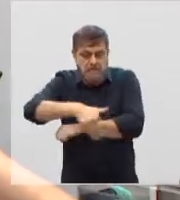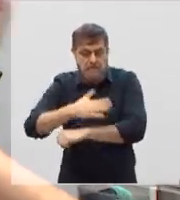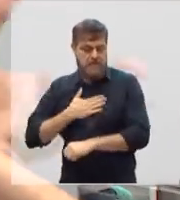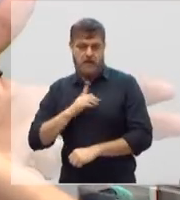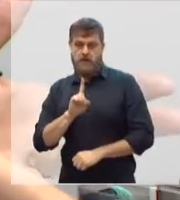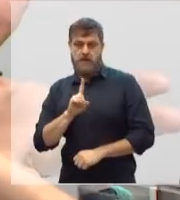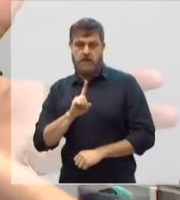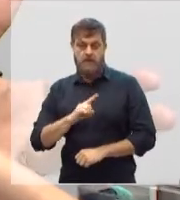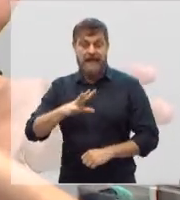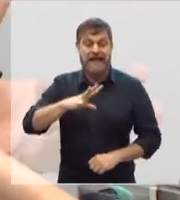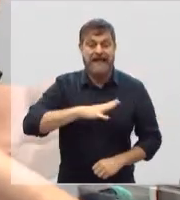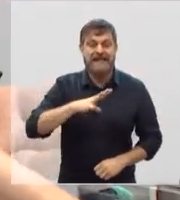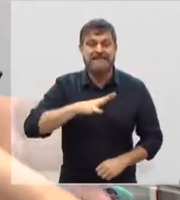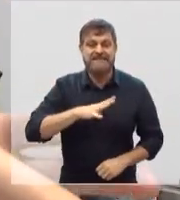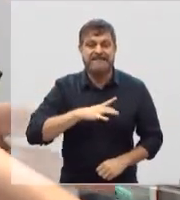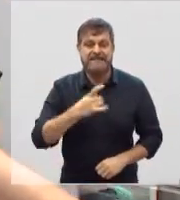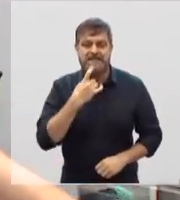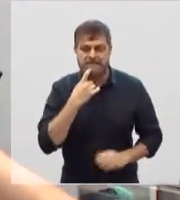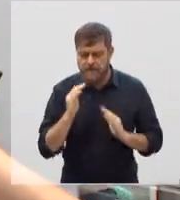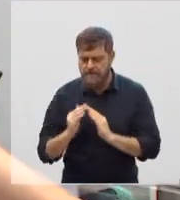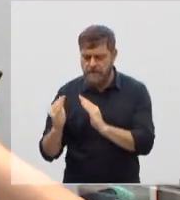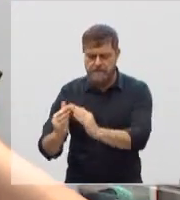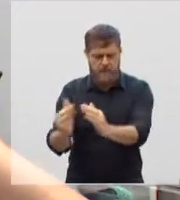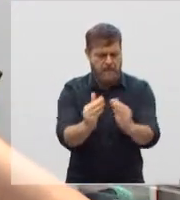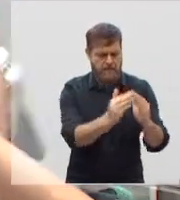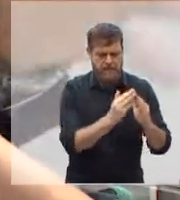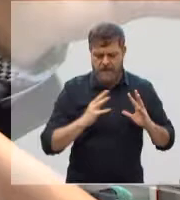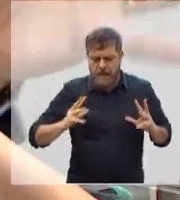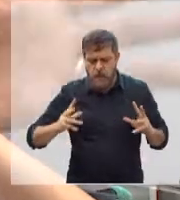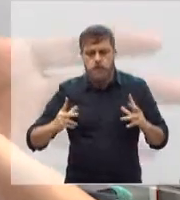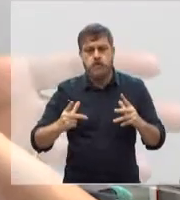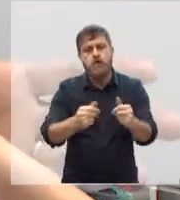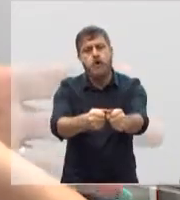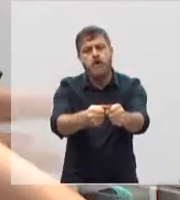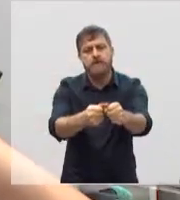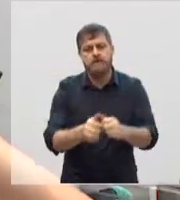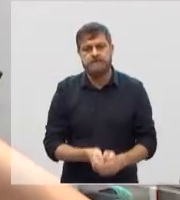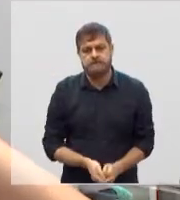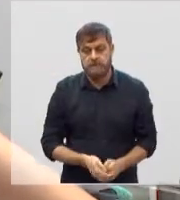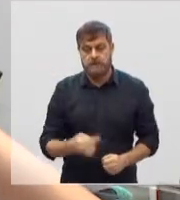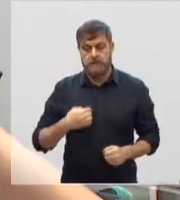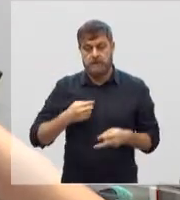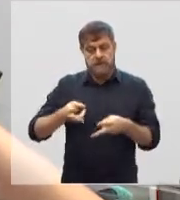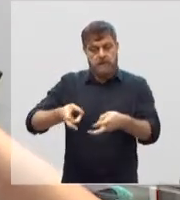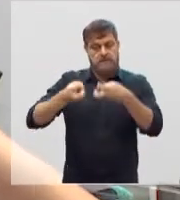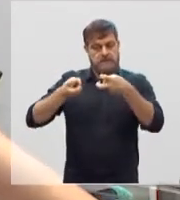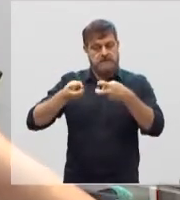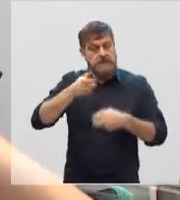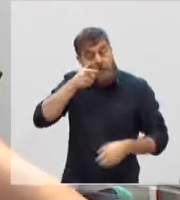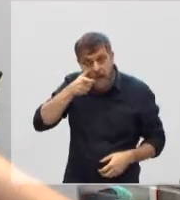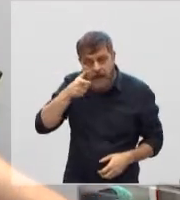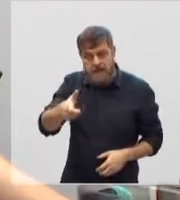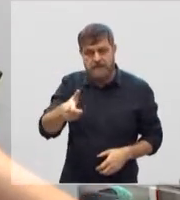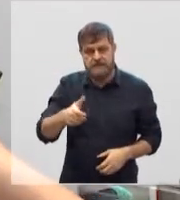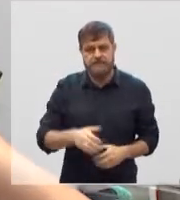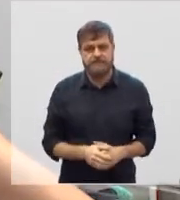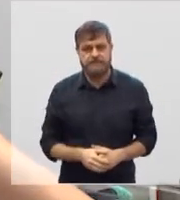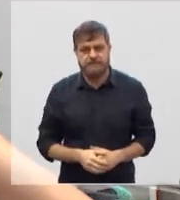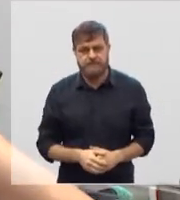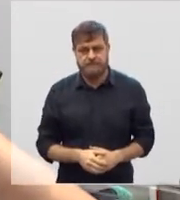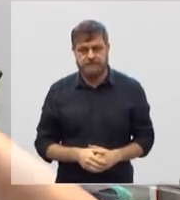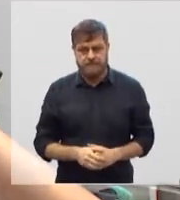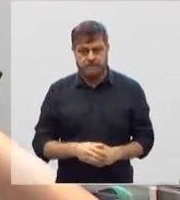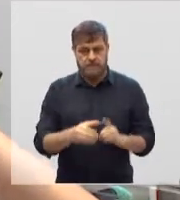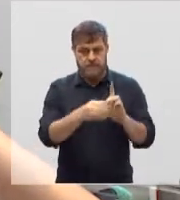é a cidade, né? Não é apenas para minha casa, é para todas as residências. Então essa percepção é muito interessante